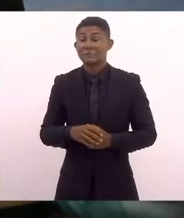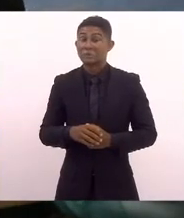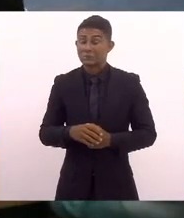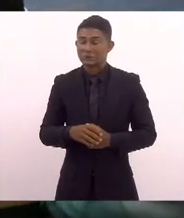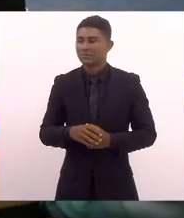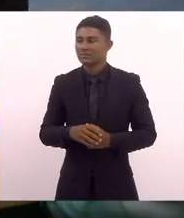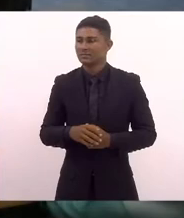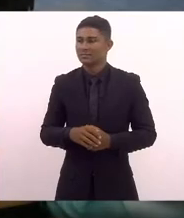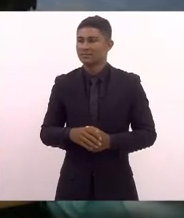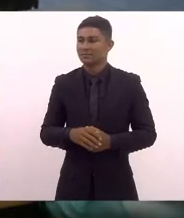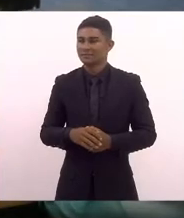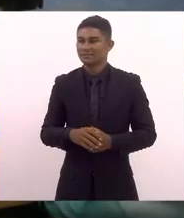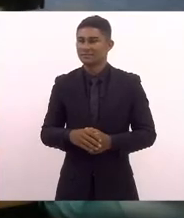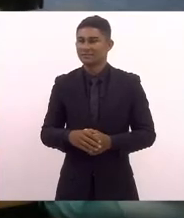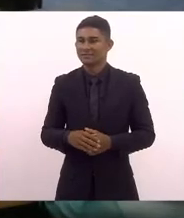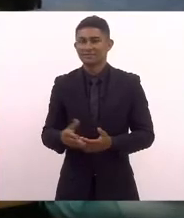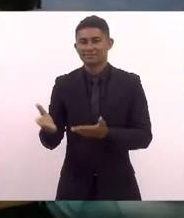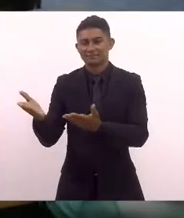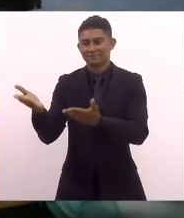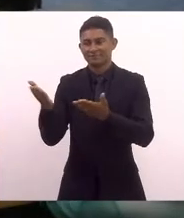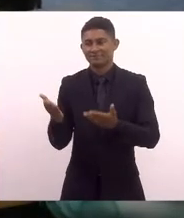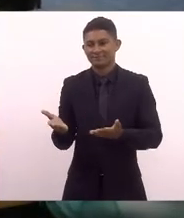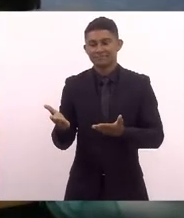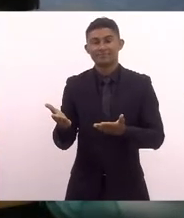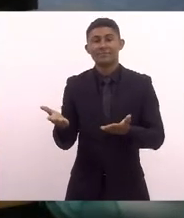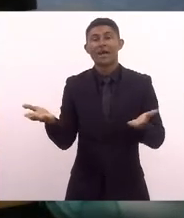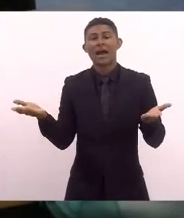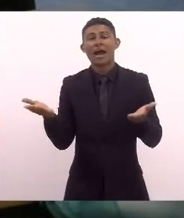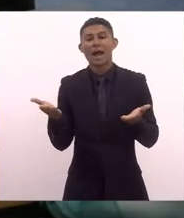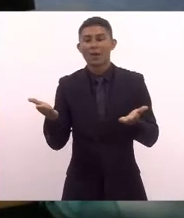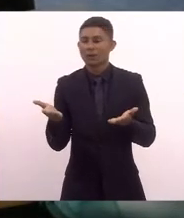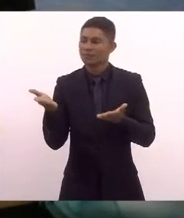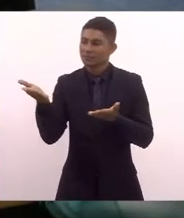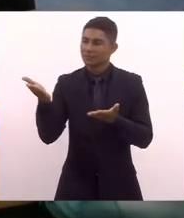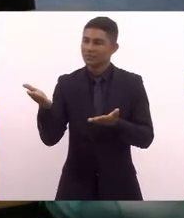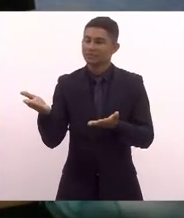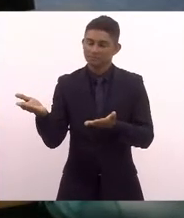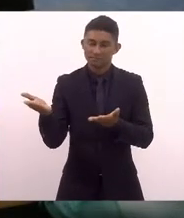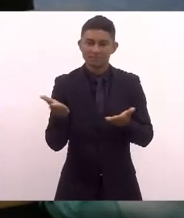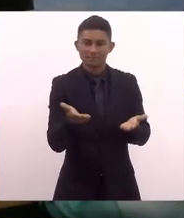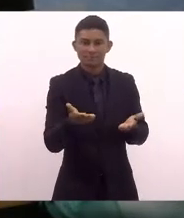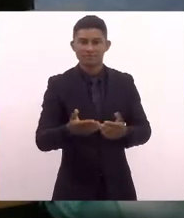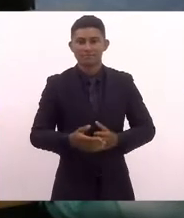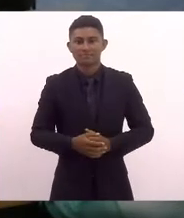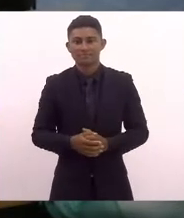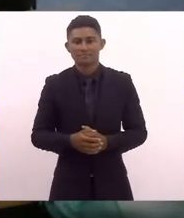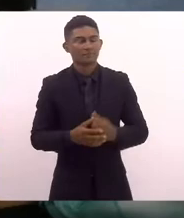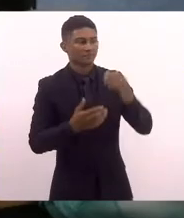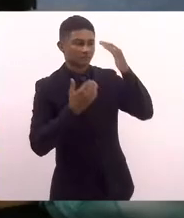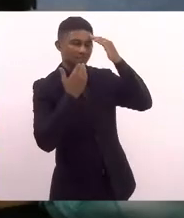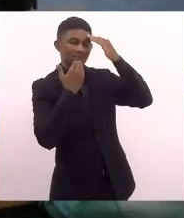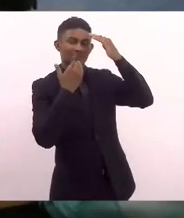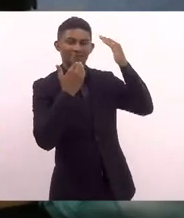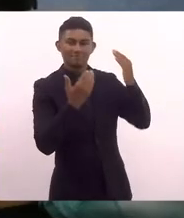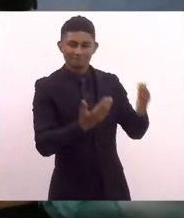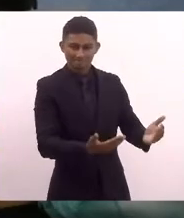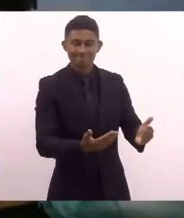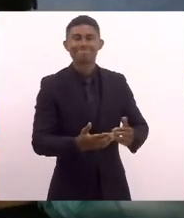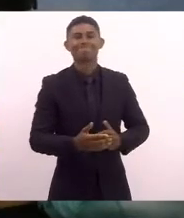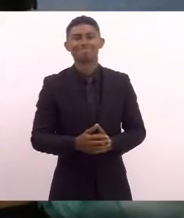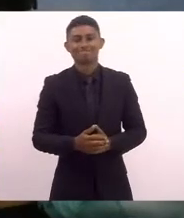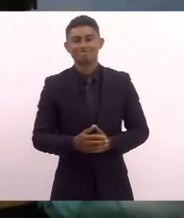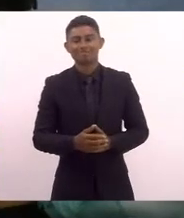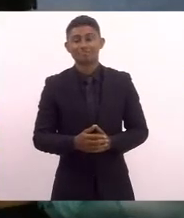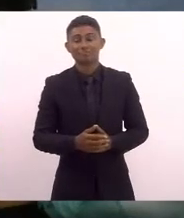Maria Manuela, agora a sessão está com você. Agradeço, excelentíssima